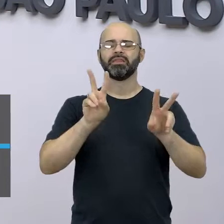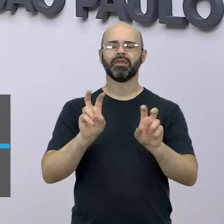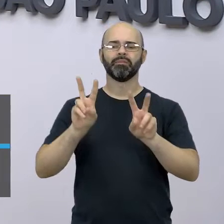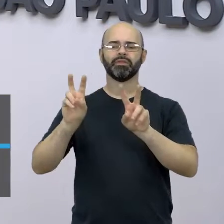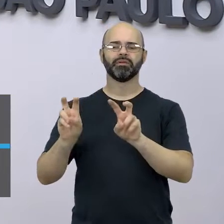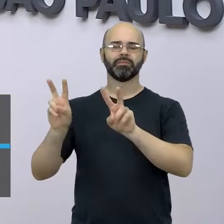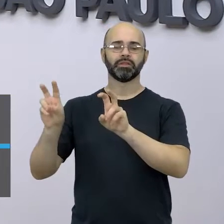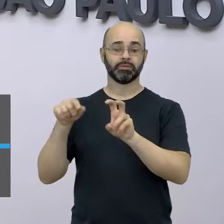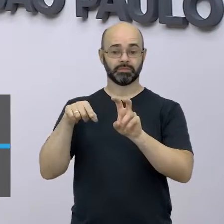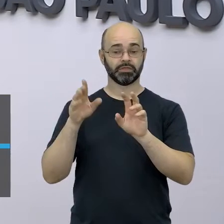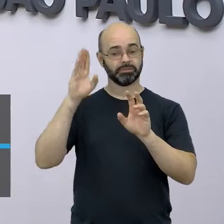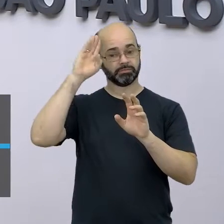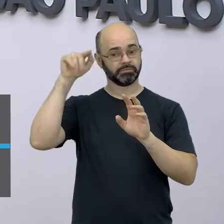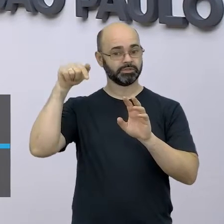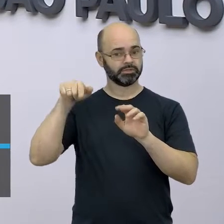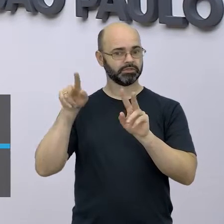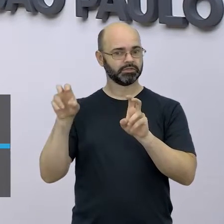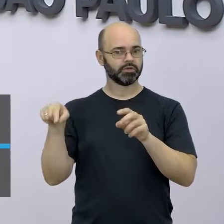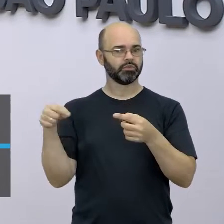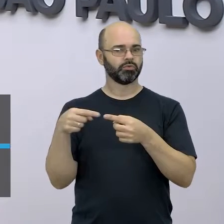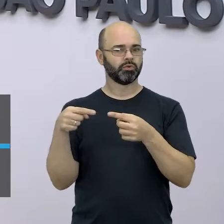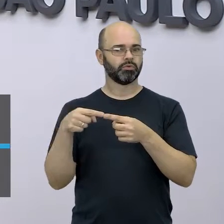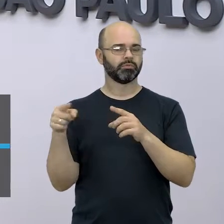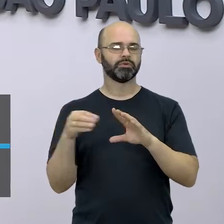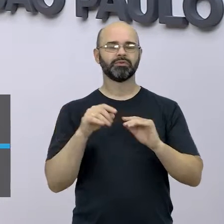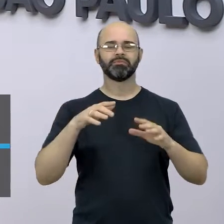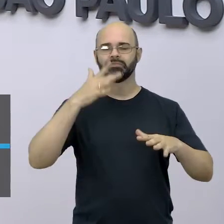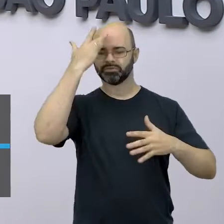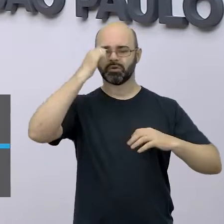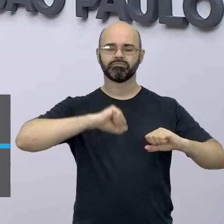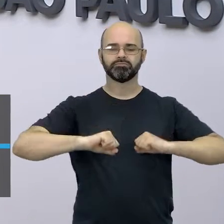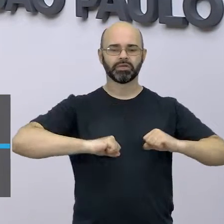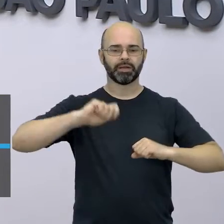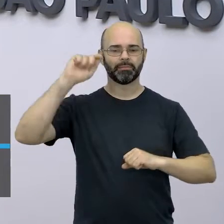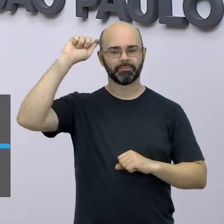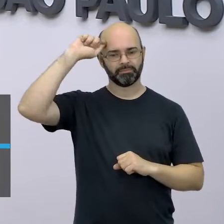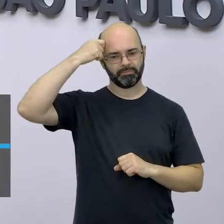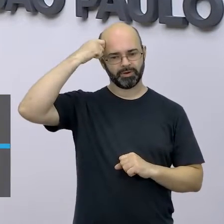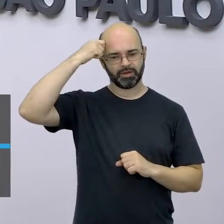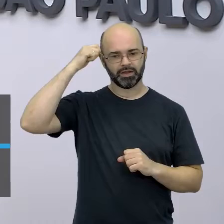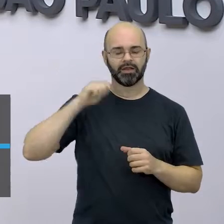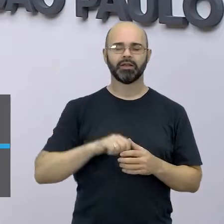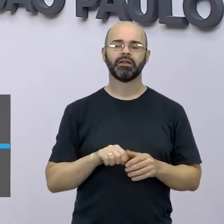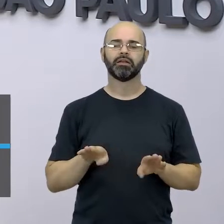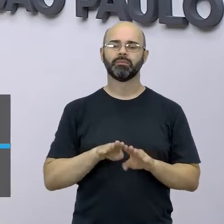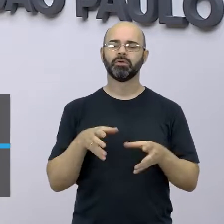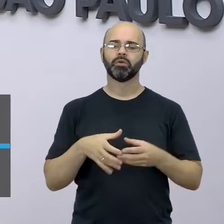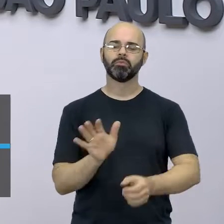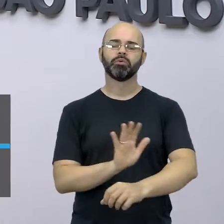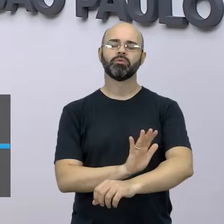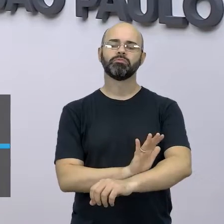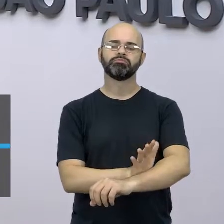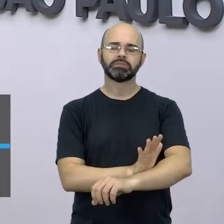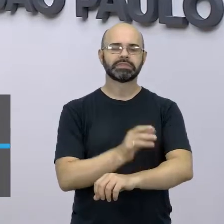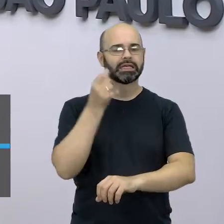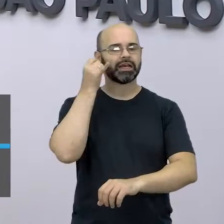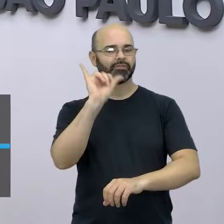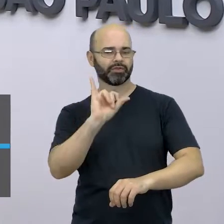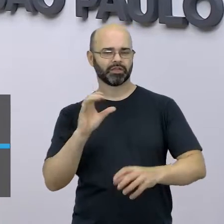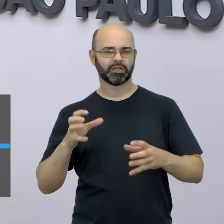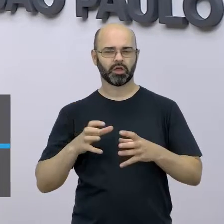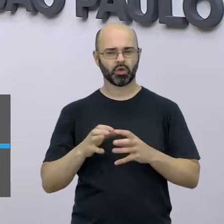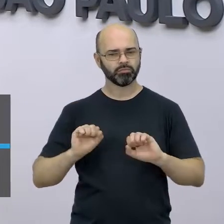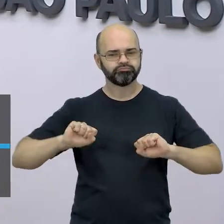tema, com o pessoal do movimento negro, né, dos movimentos sociais e que são engajados nessa causa. Tá